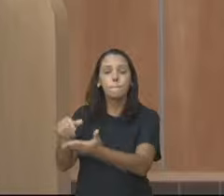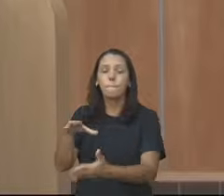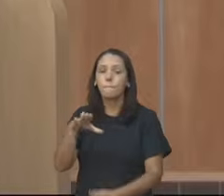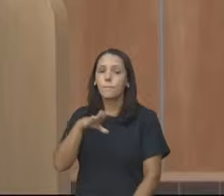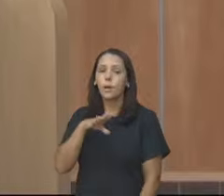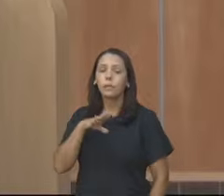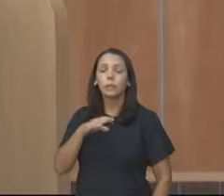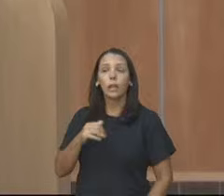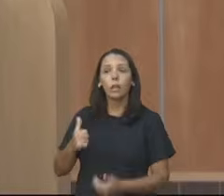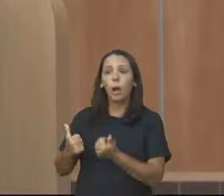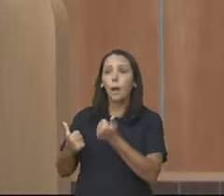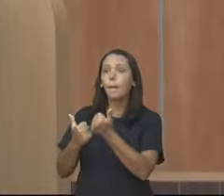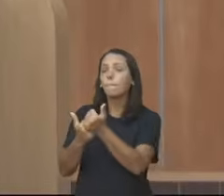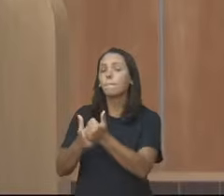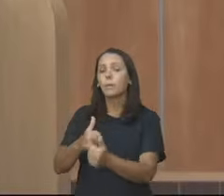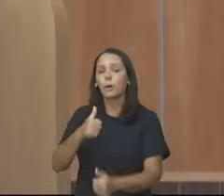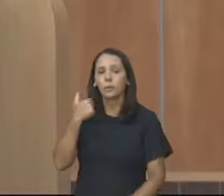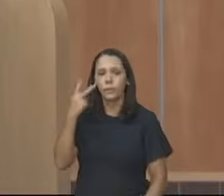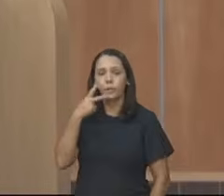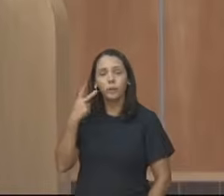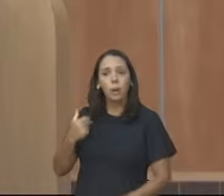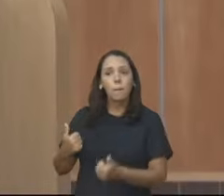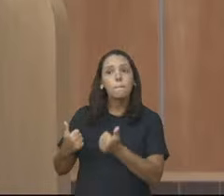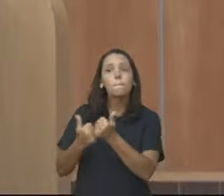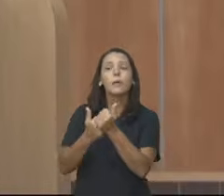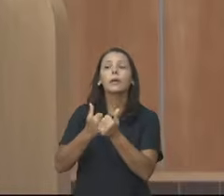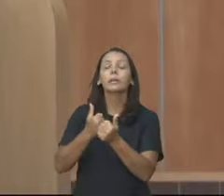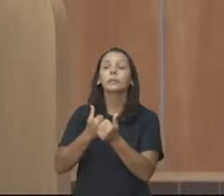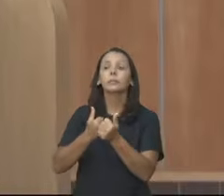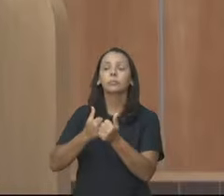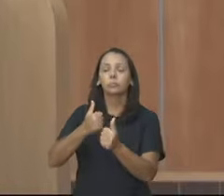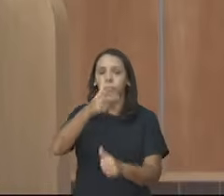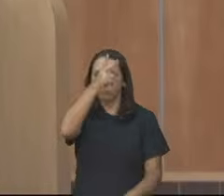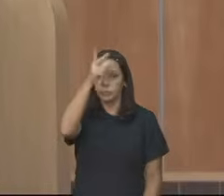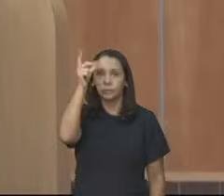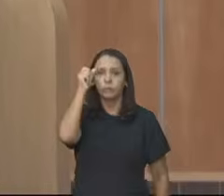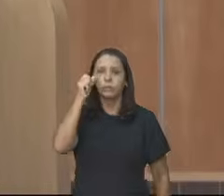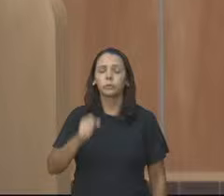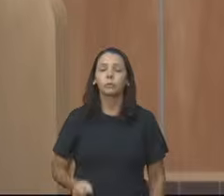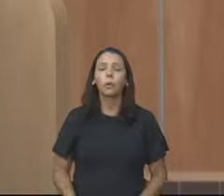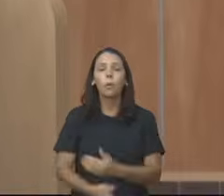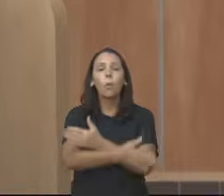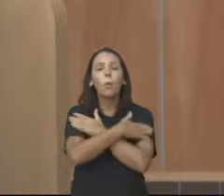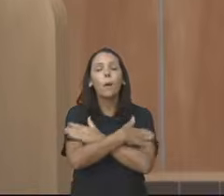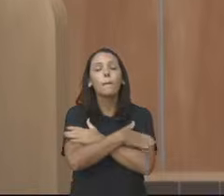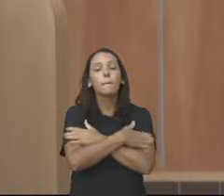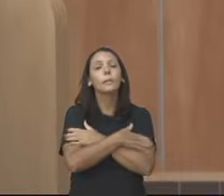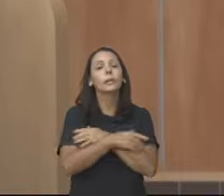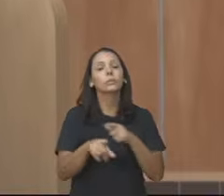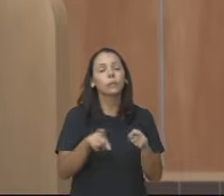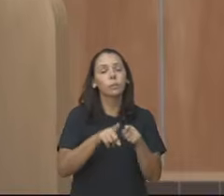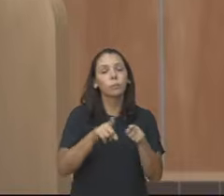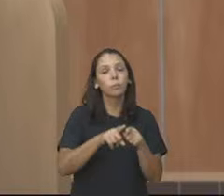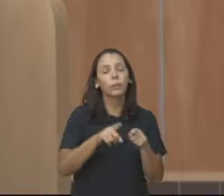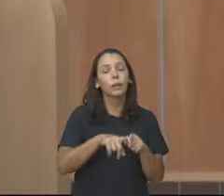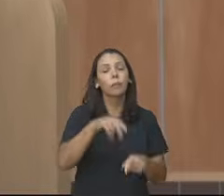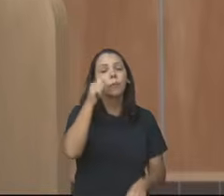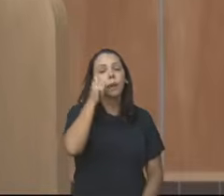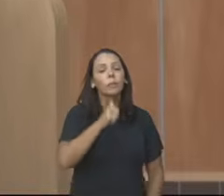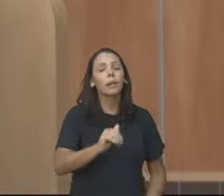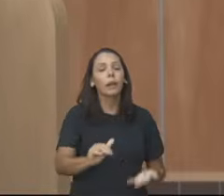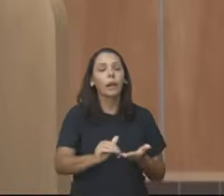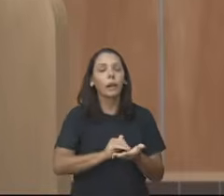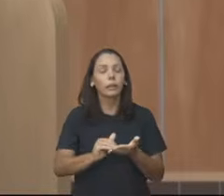com os vereadores, somar com o prefeito. Também queria aqui mandar um abraço para a Juliana do Alib, que é a secretária